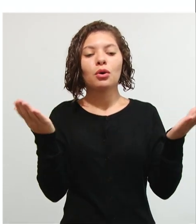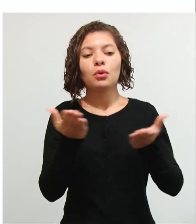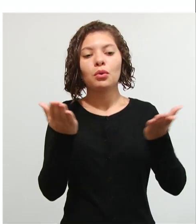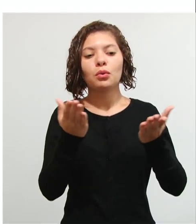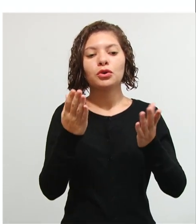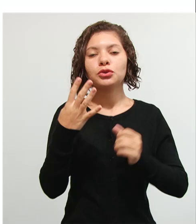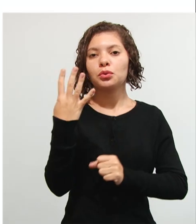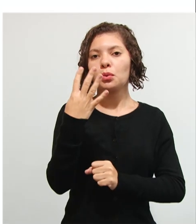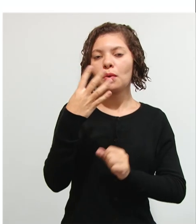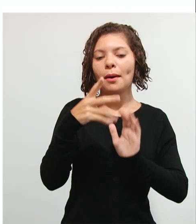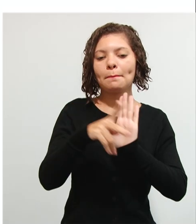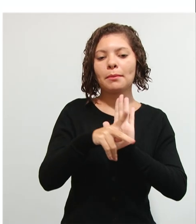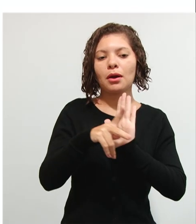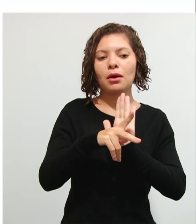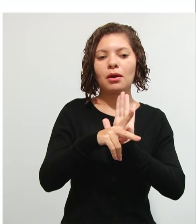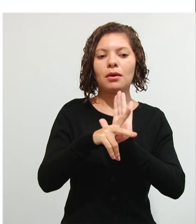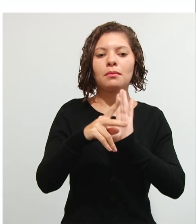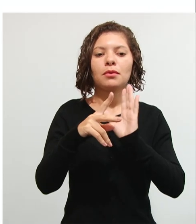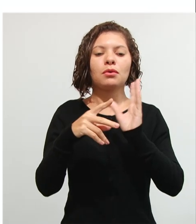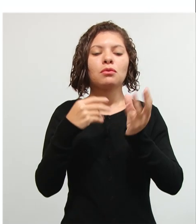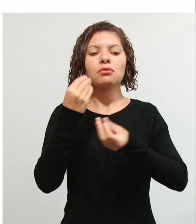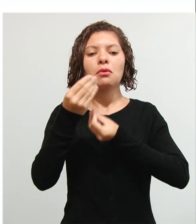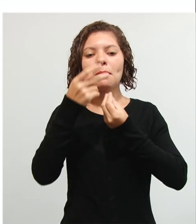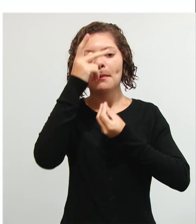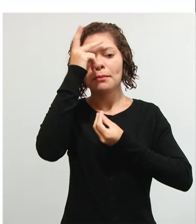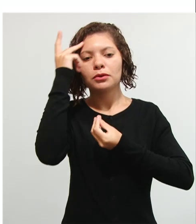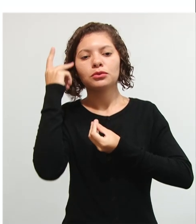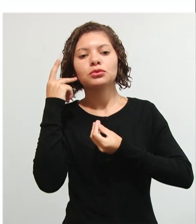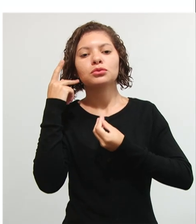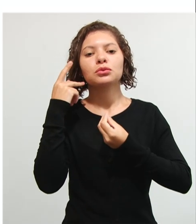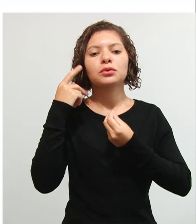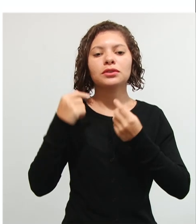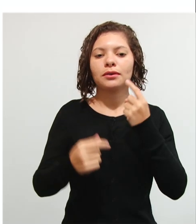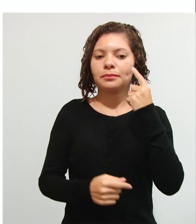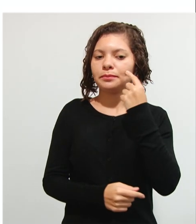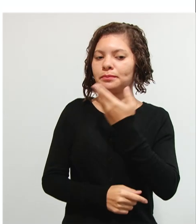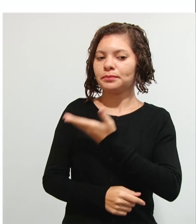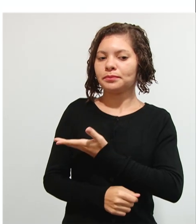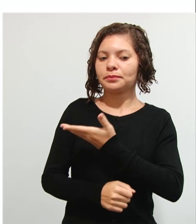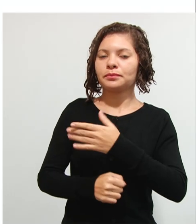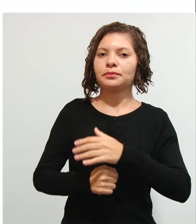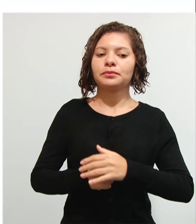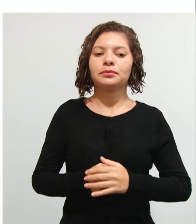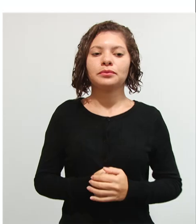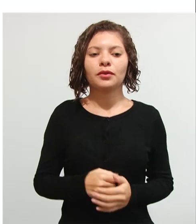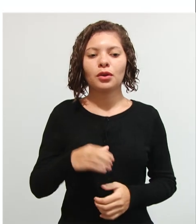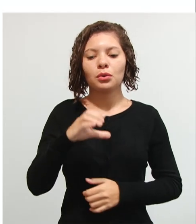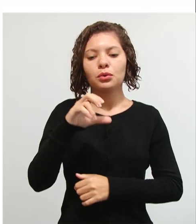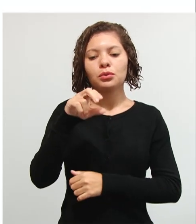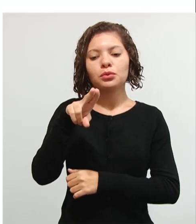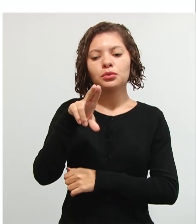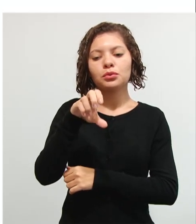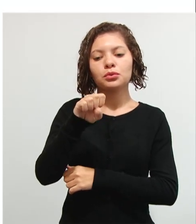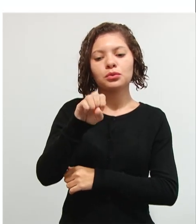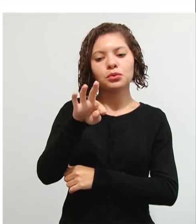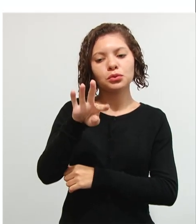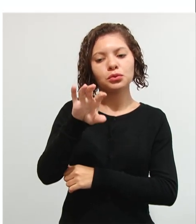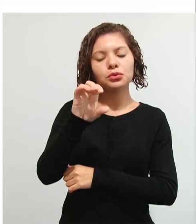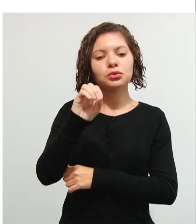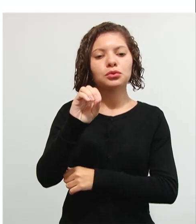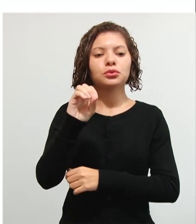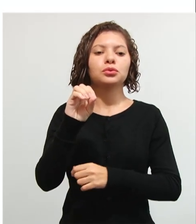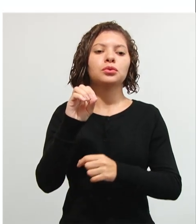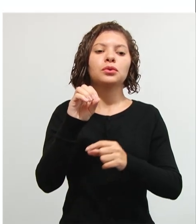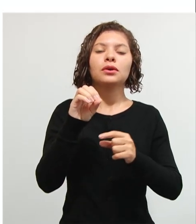as pessoas enfrentam trade-offs, o custo de algo é o que você desiste para obtê-lo. As pessoas racionais pensam